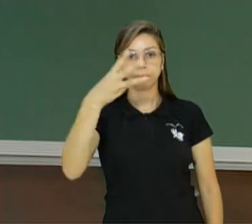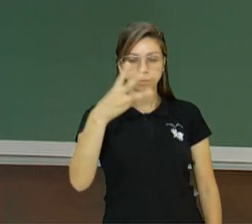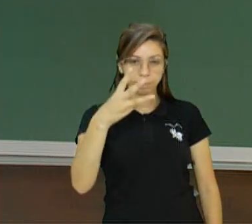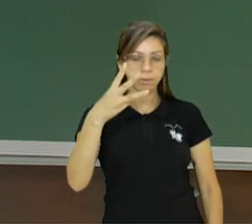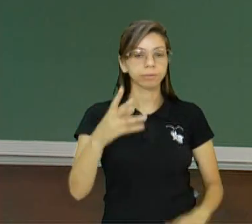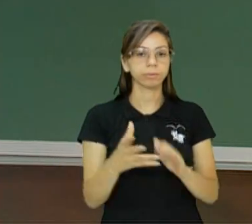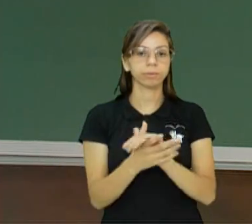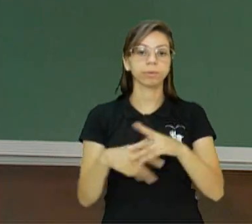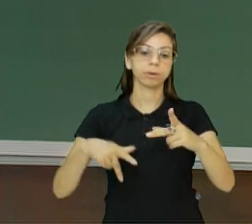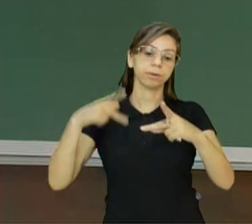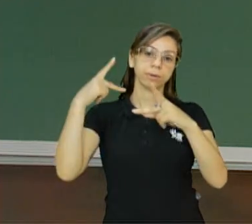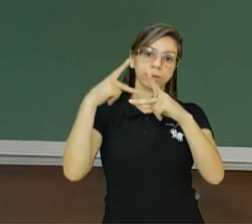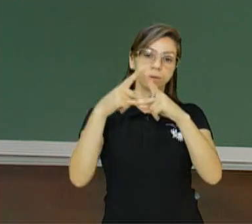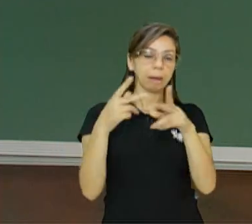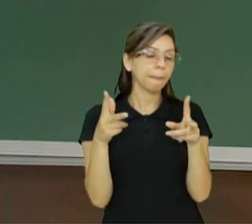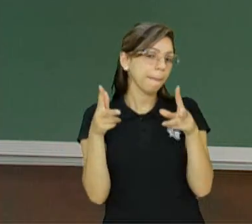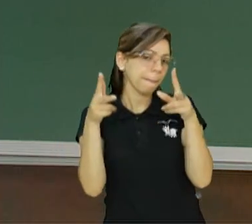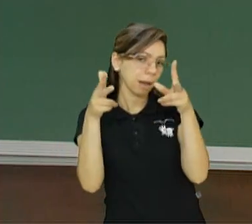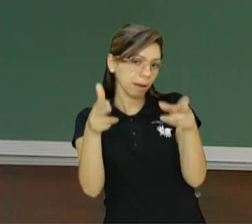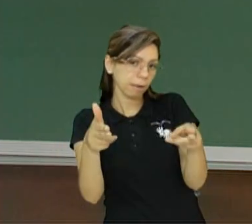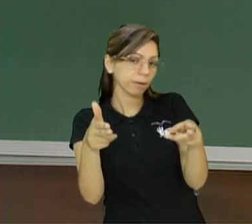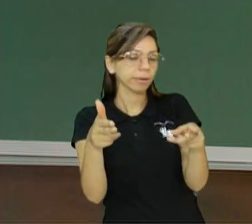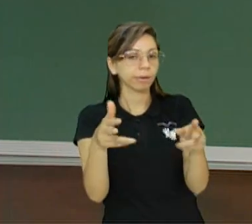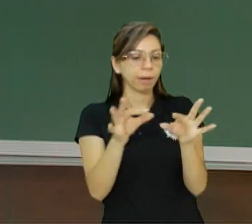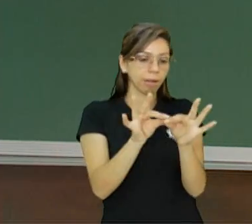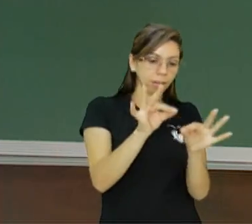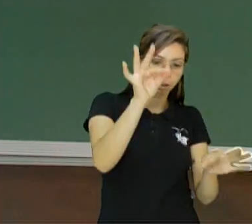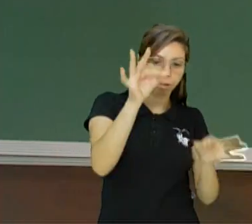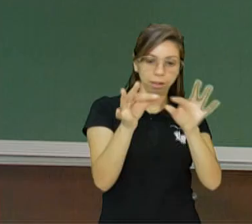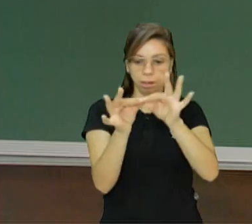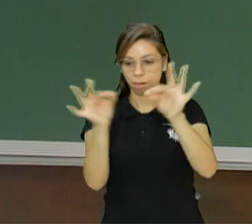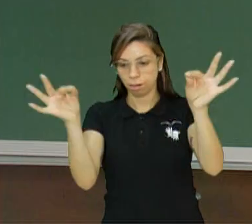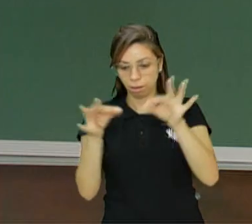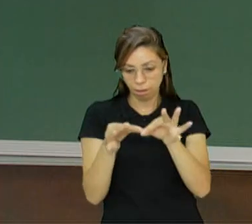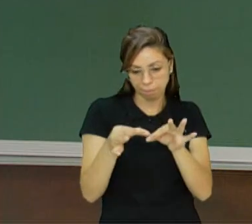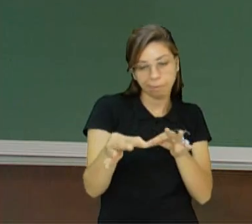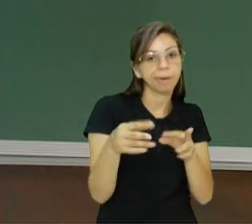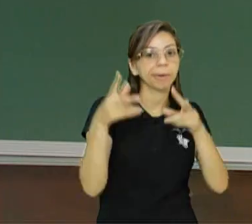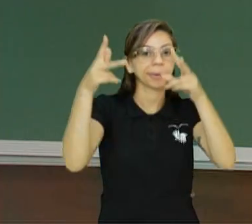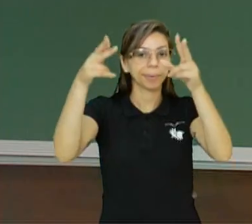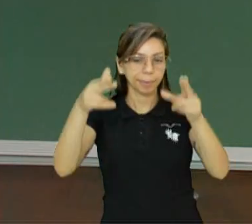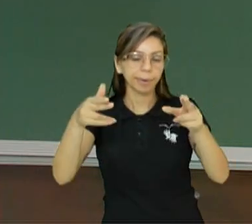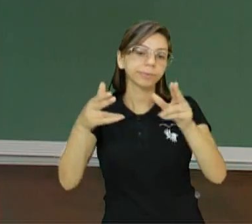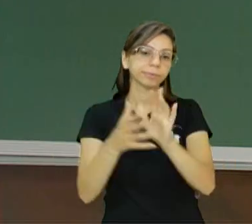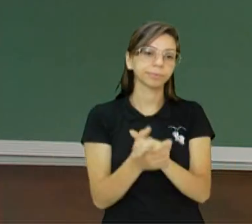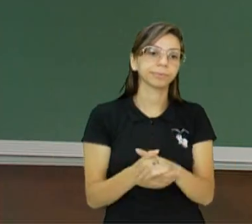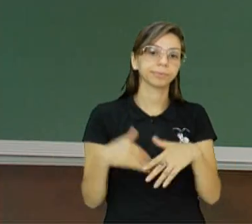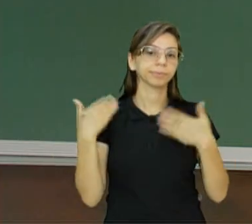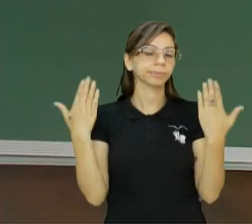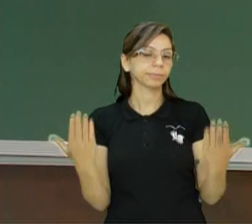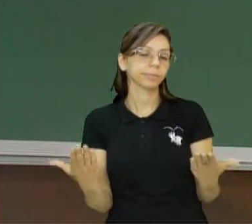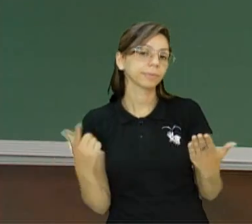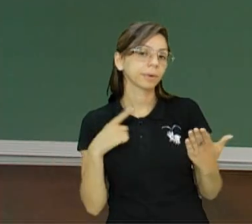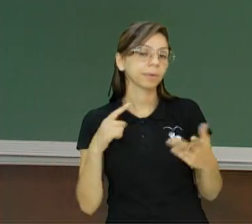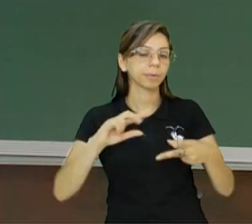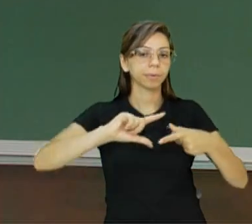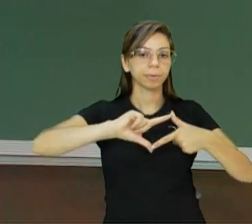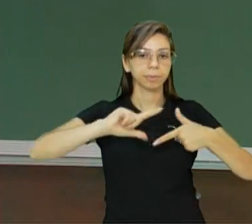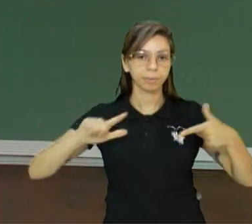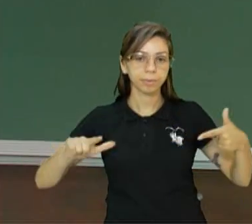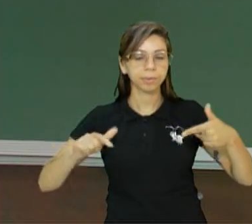esses triângulos são semelhantes, à mesma medida ali. Então, qual é a nossa forma